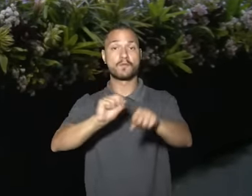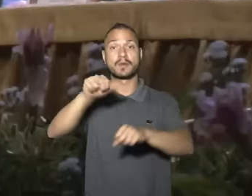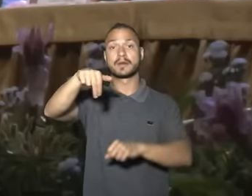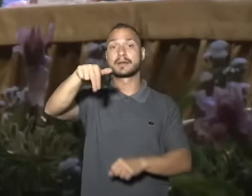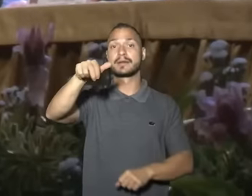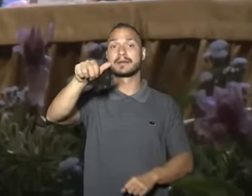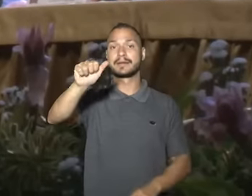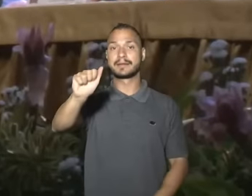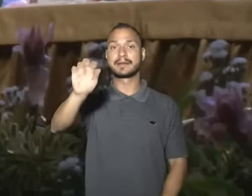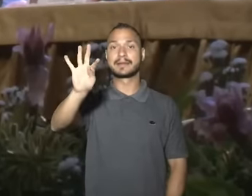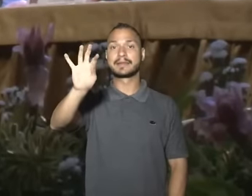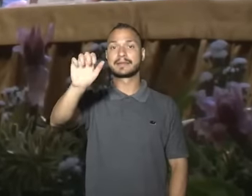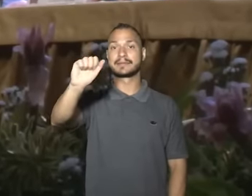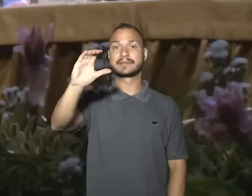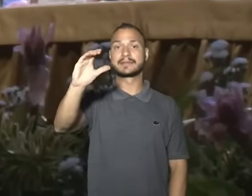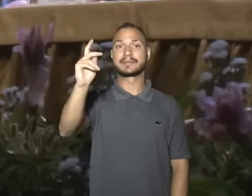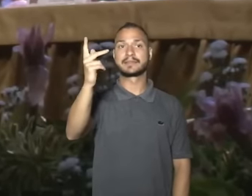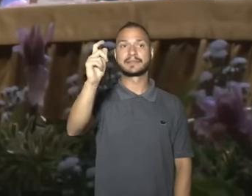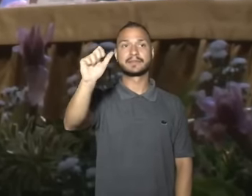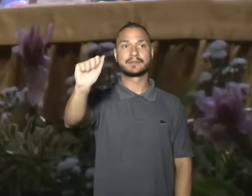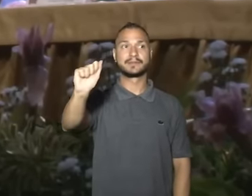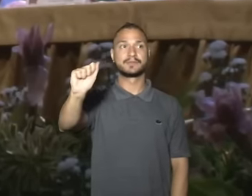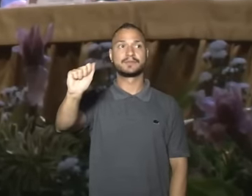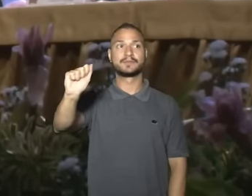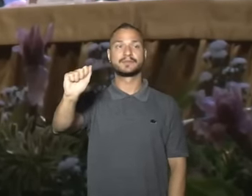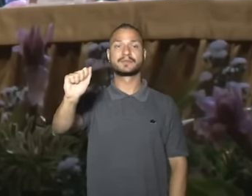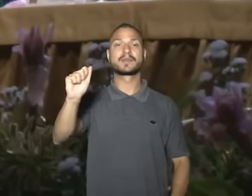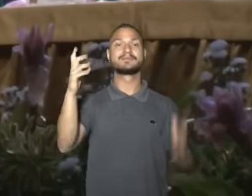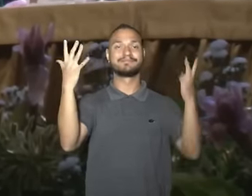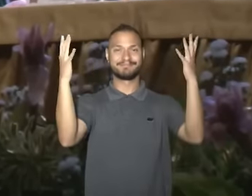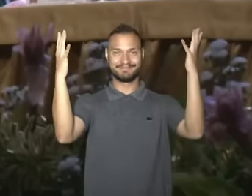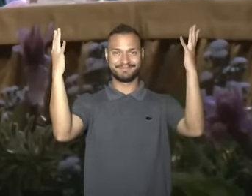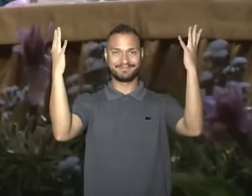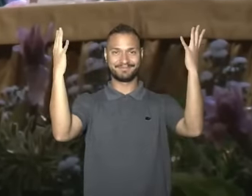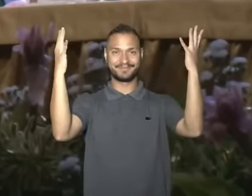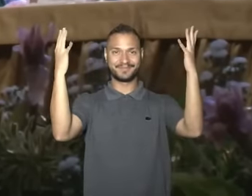Natasha Caliza Tamada de Andrade.